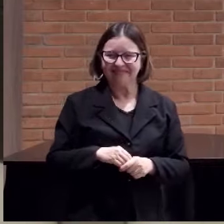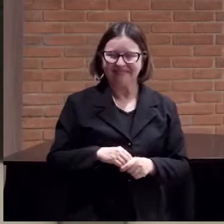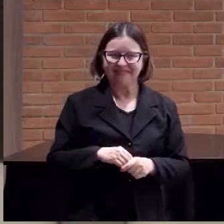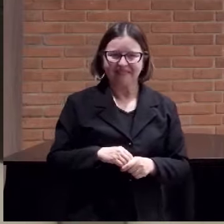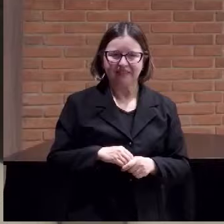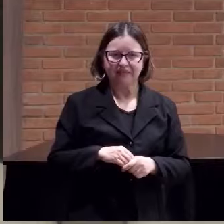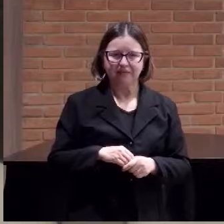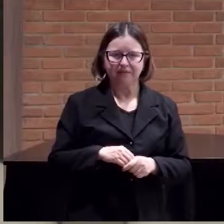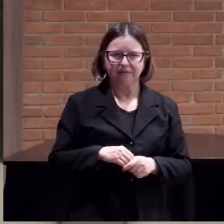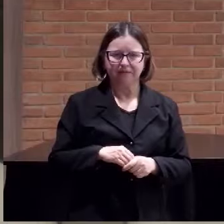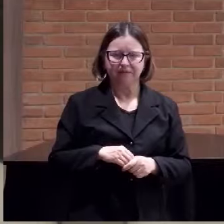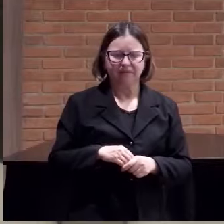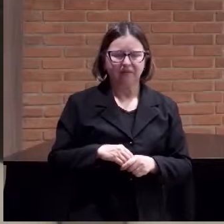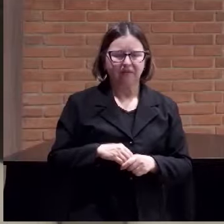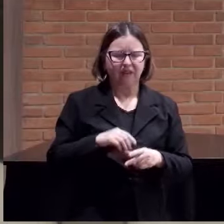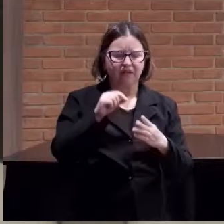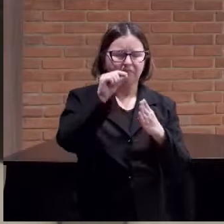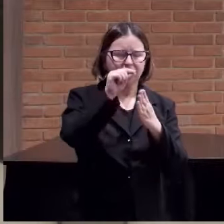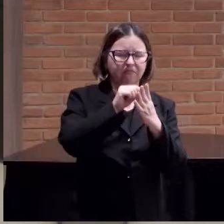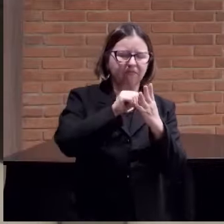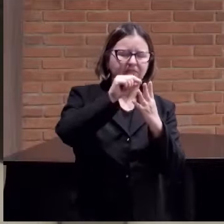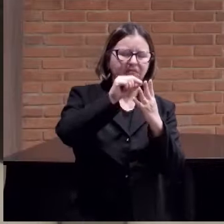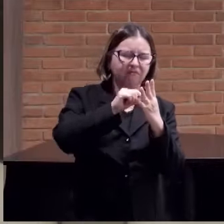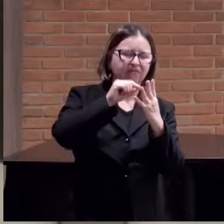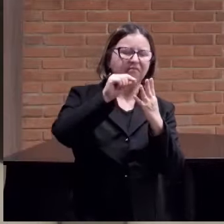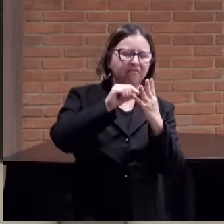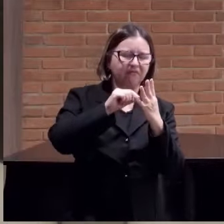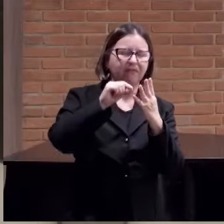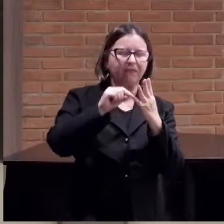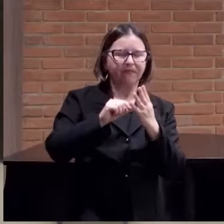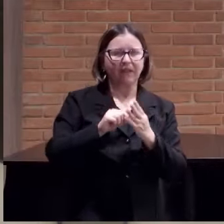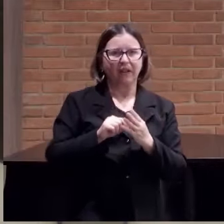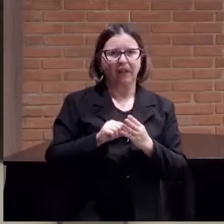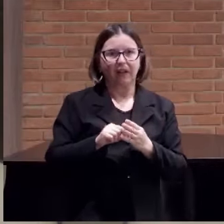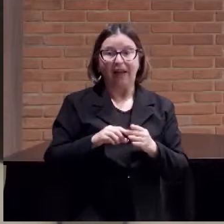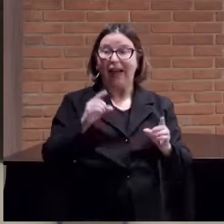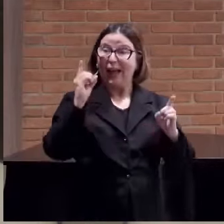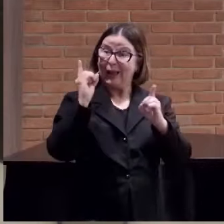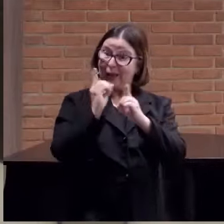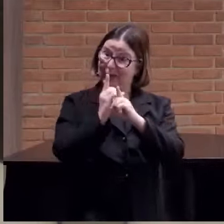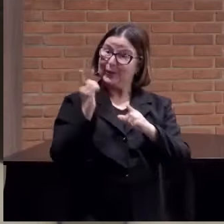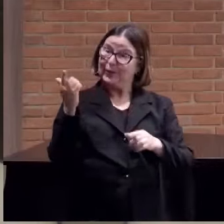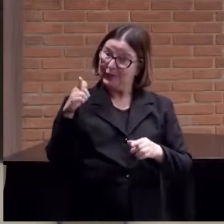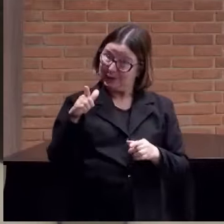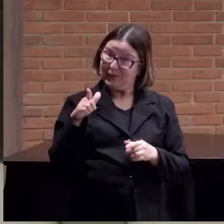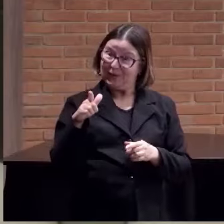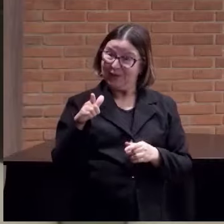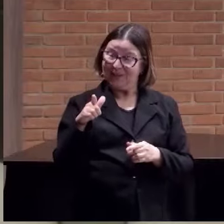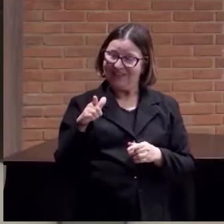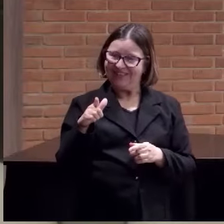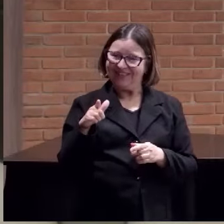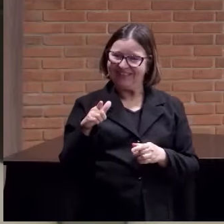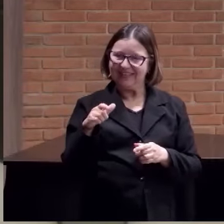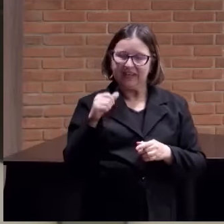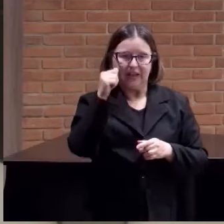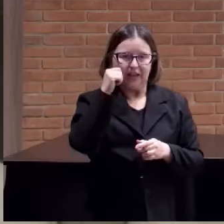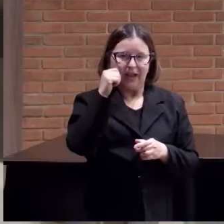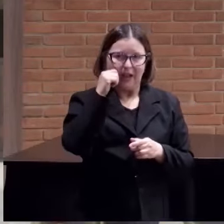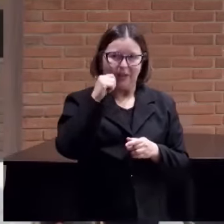E passaram-se os meses. E aí eu encontro com ela no mesmo saída dali, ela estava